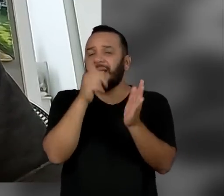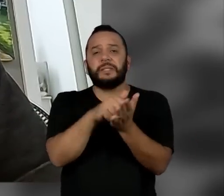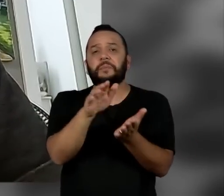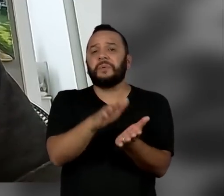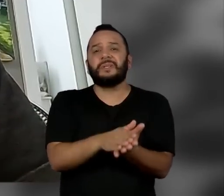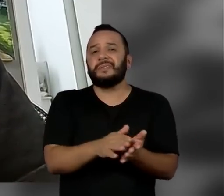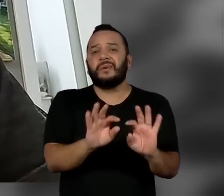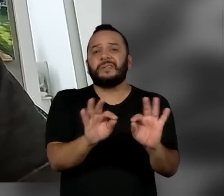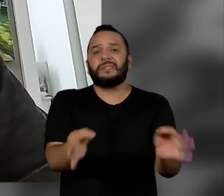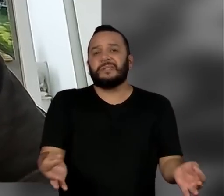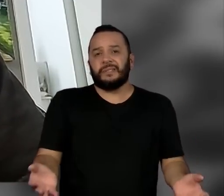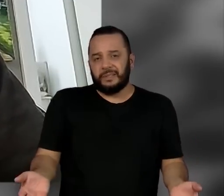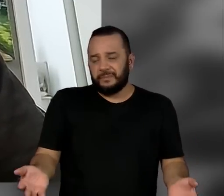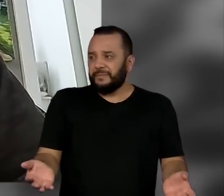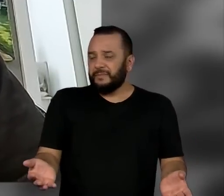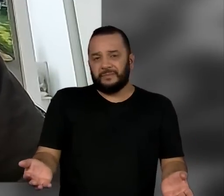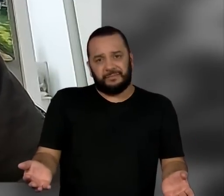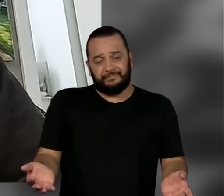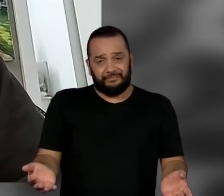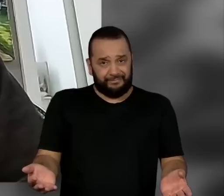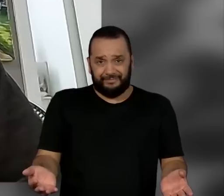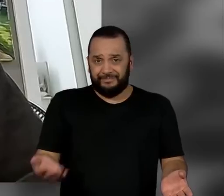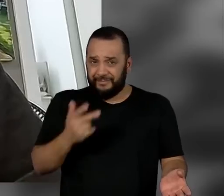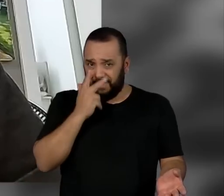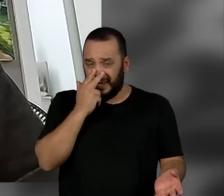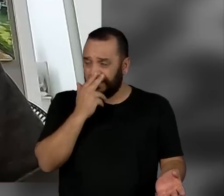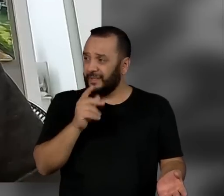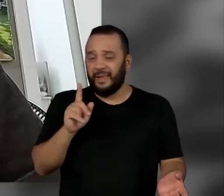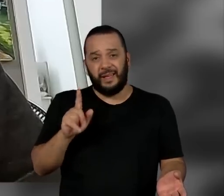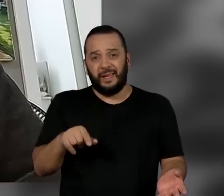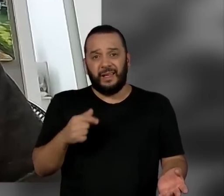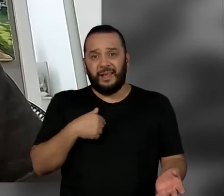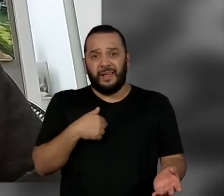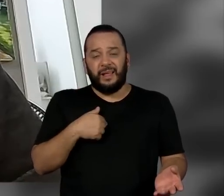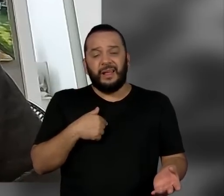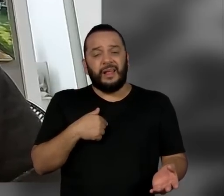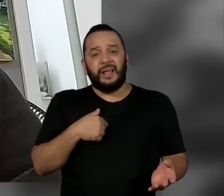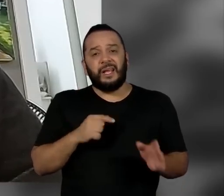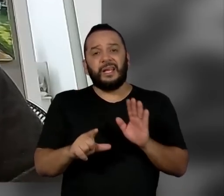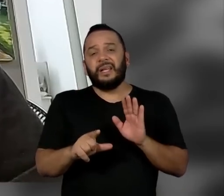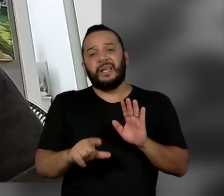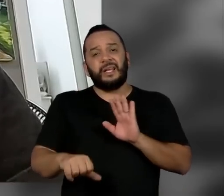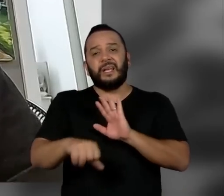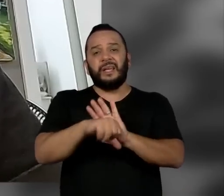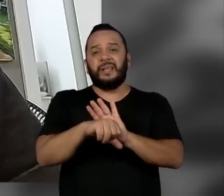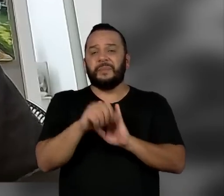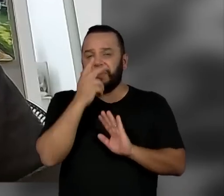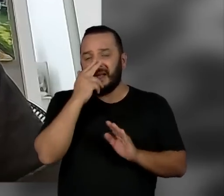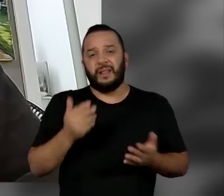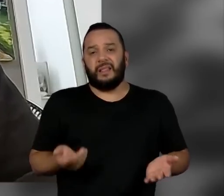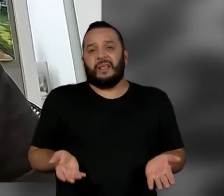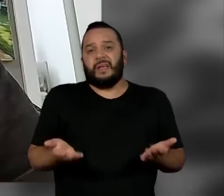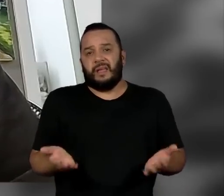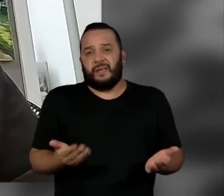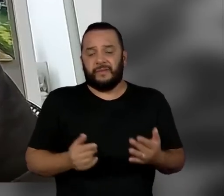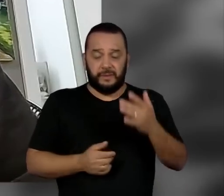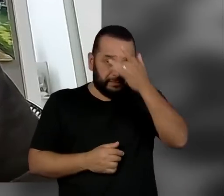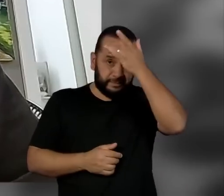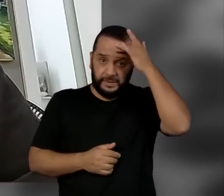falando no linguajar aí jurídico que é um crime de menor poder ofensivo, ou seja, a pessoa ela tem